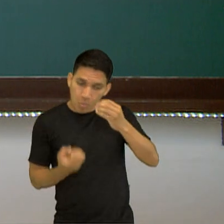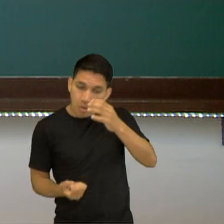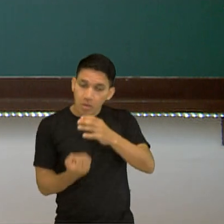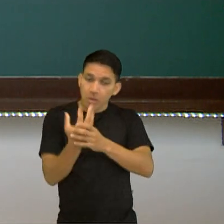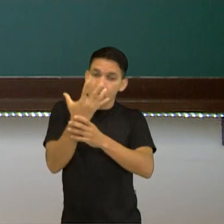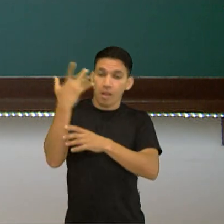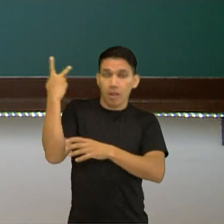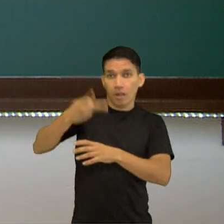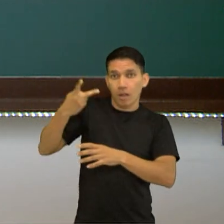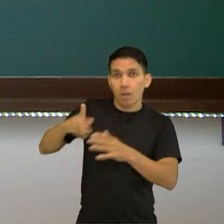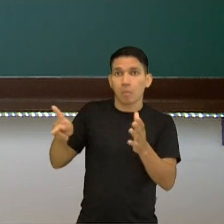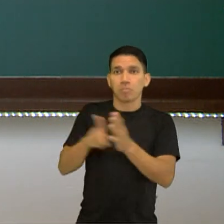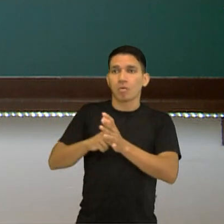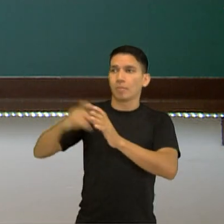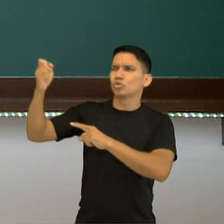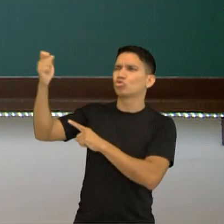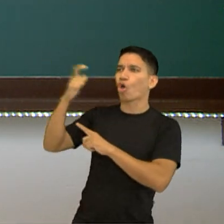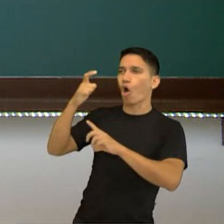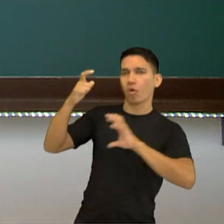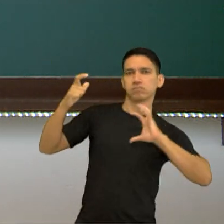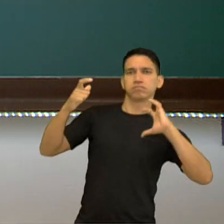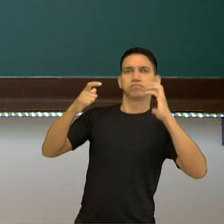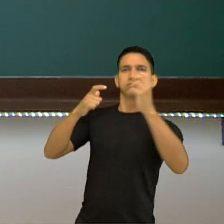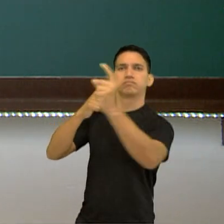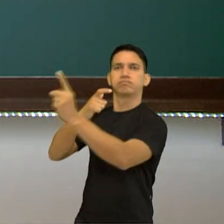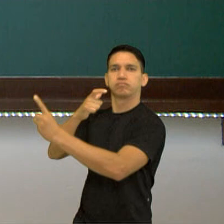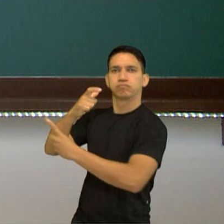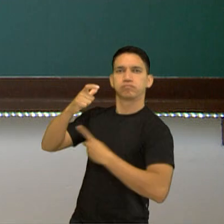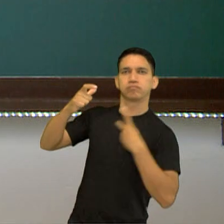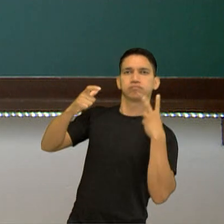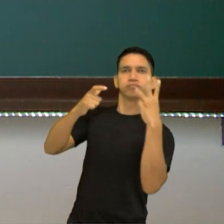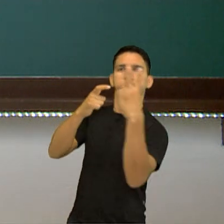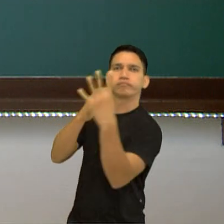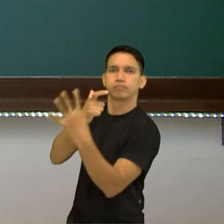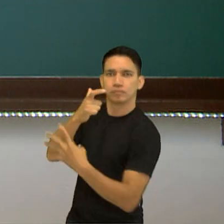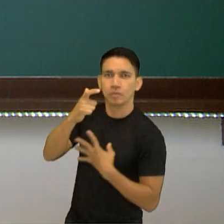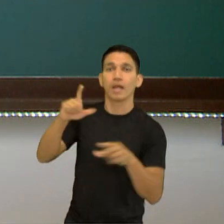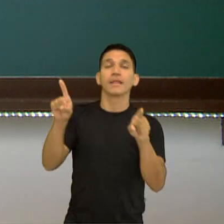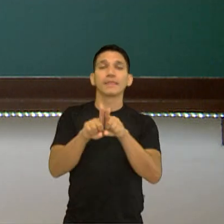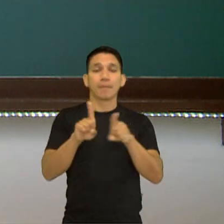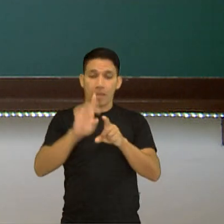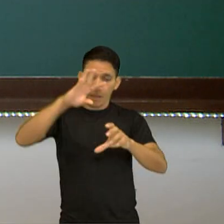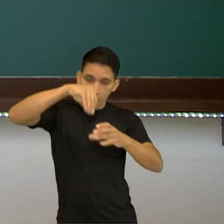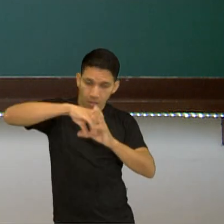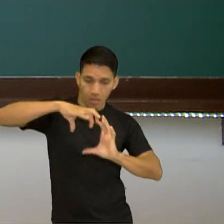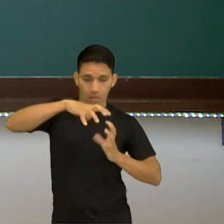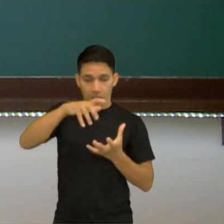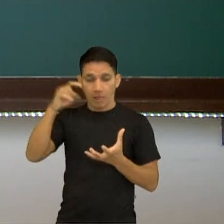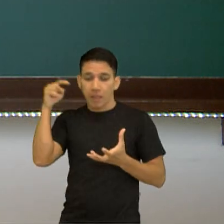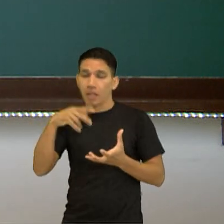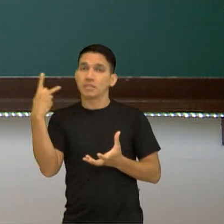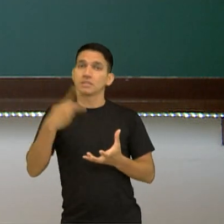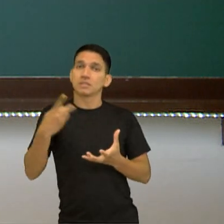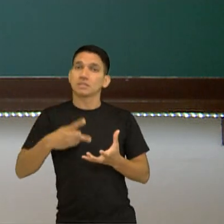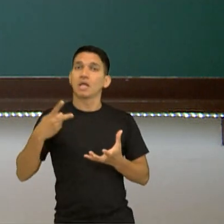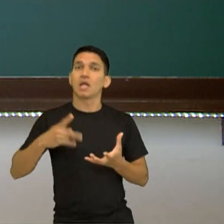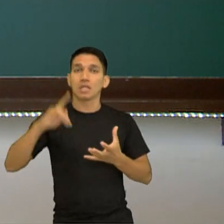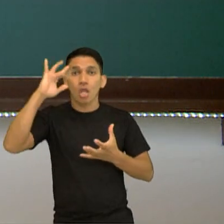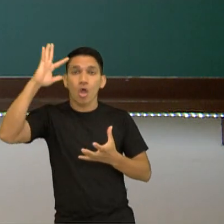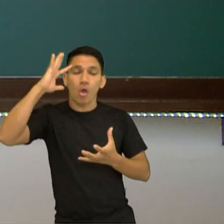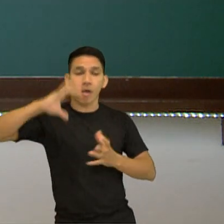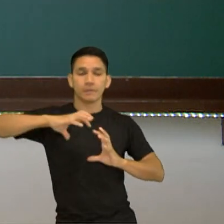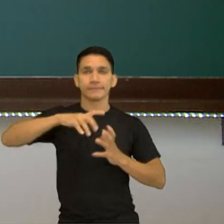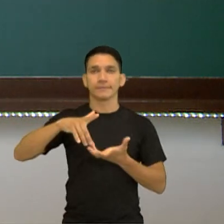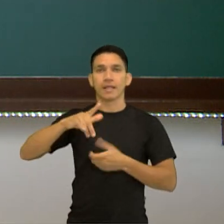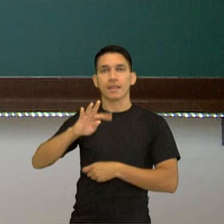da origem do sistema solar e também da estrutura do nosso planeta Terra. Teorias que a ciência